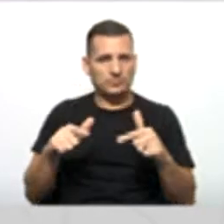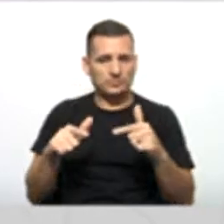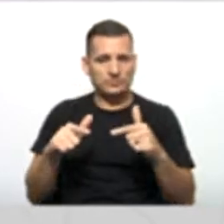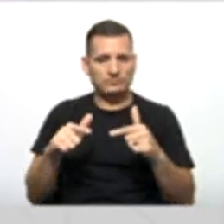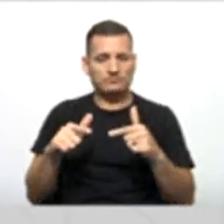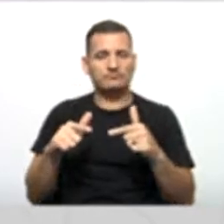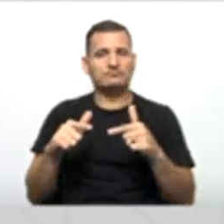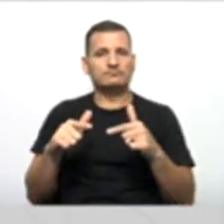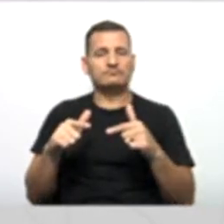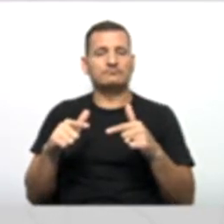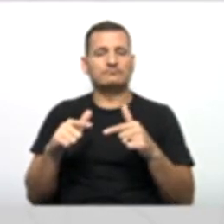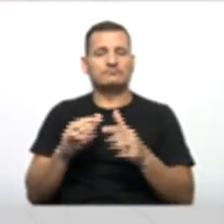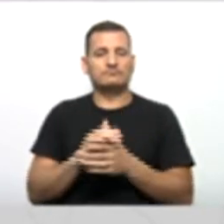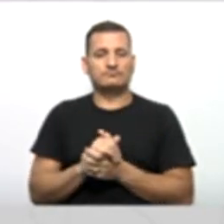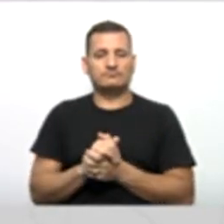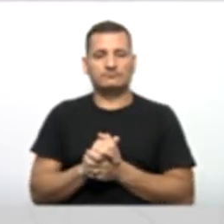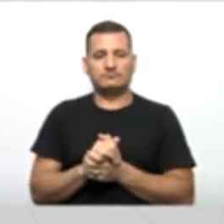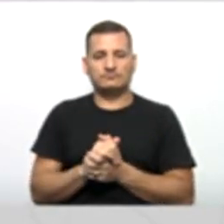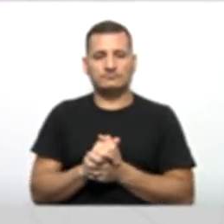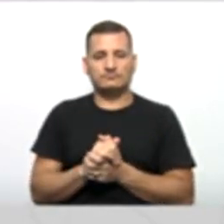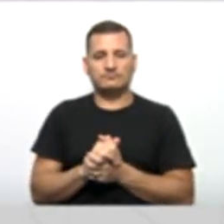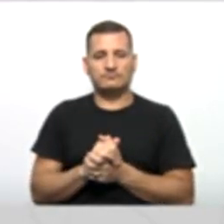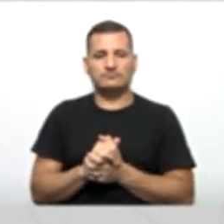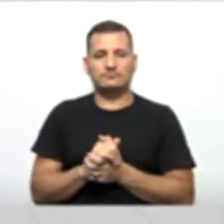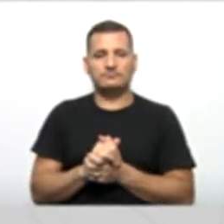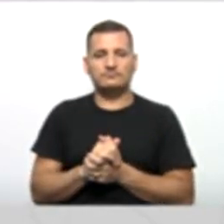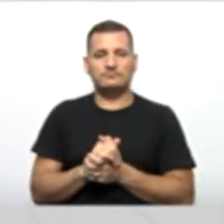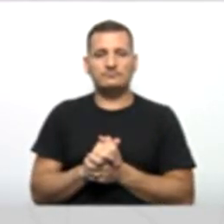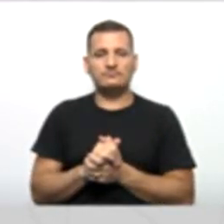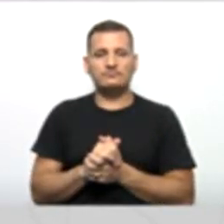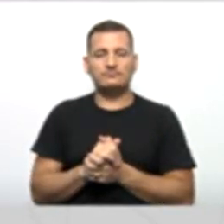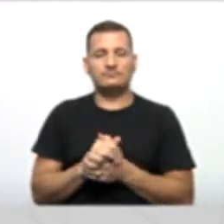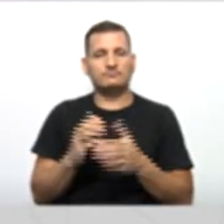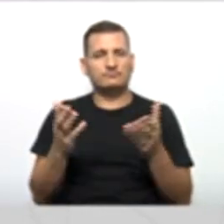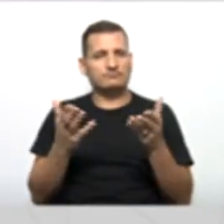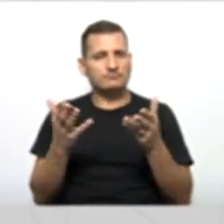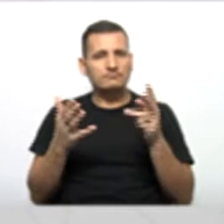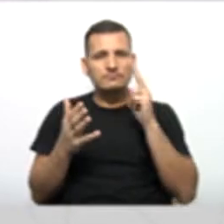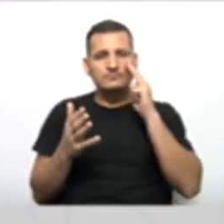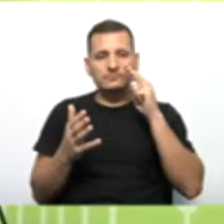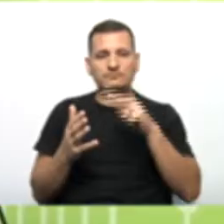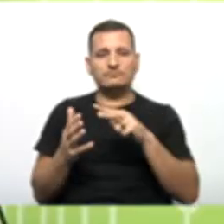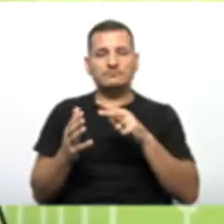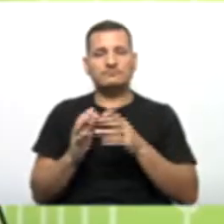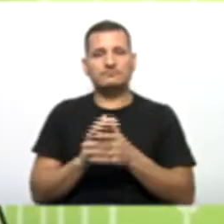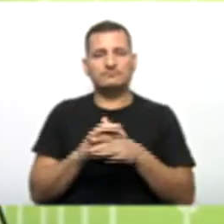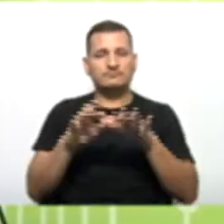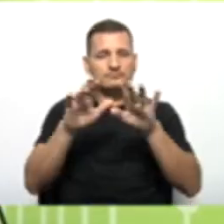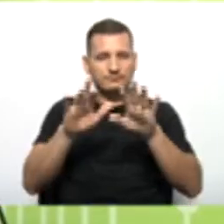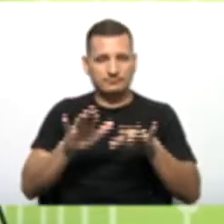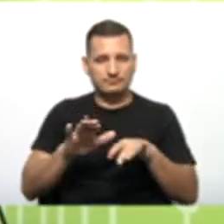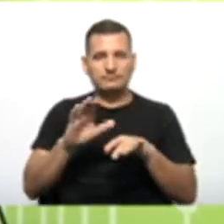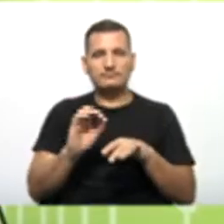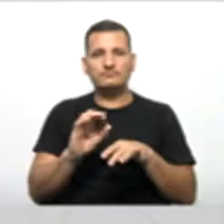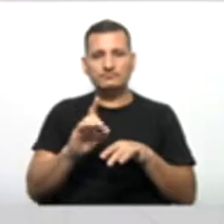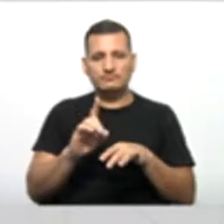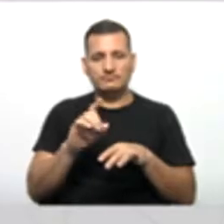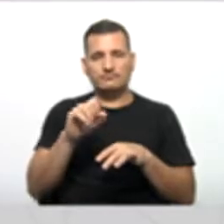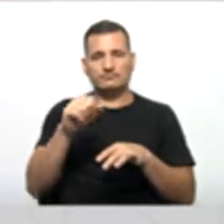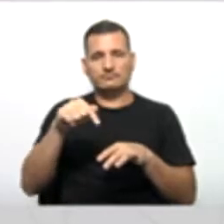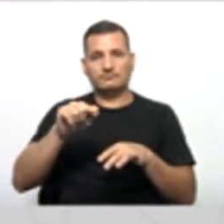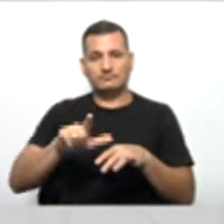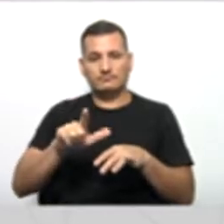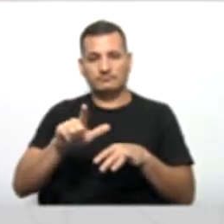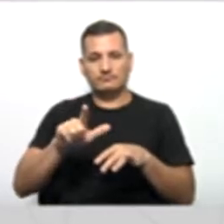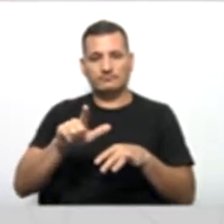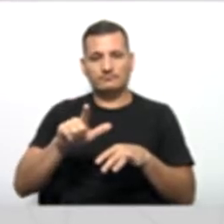aliada à base de dados então nós veremos hoje um script sql que vai ficar